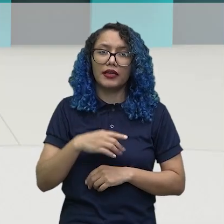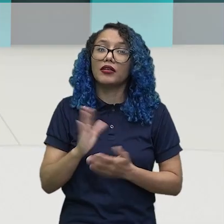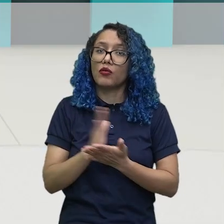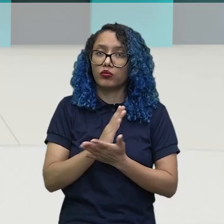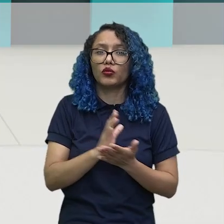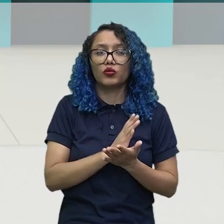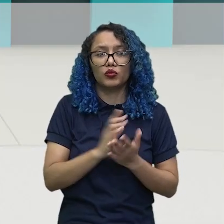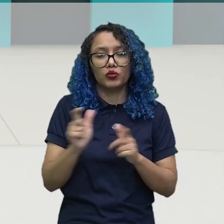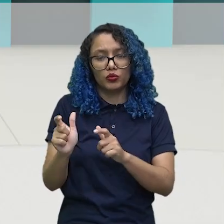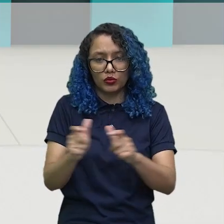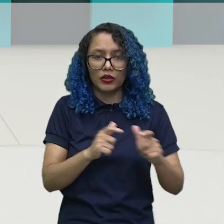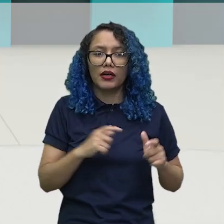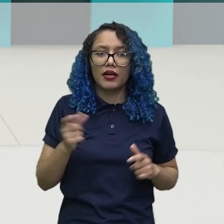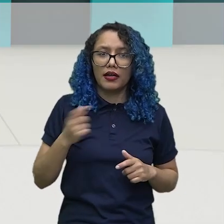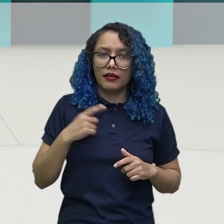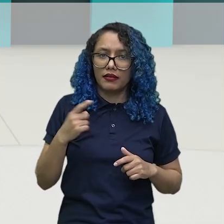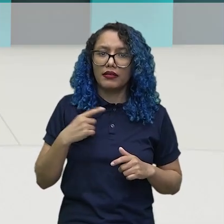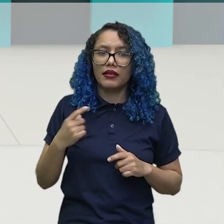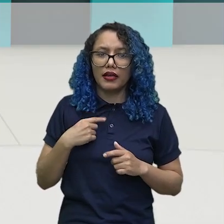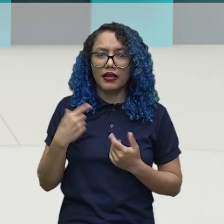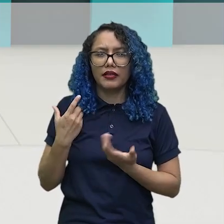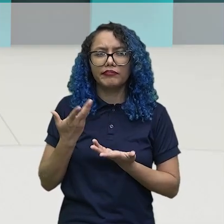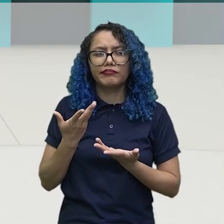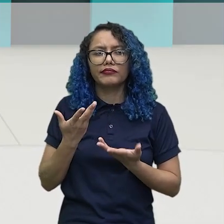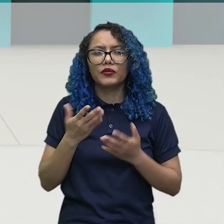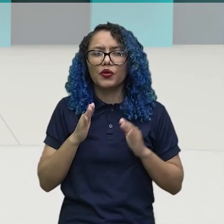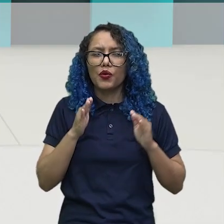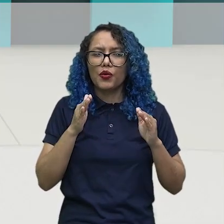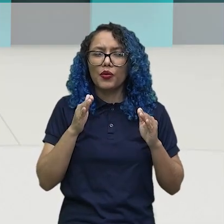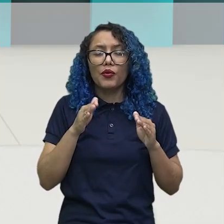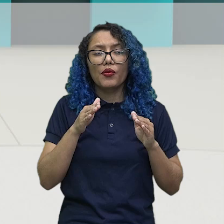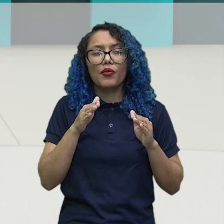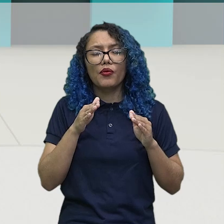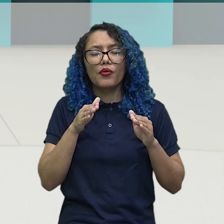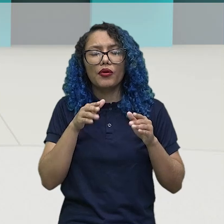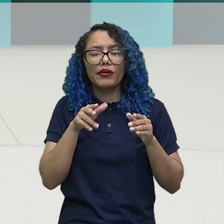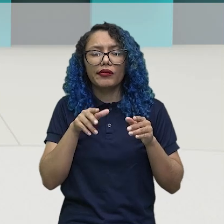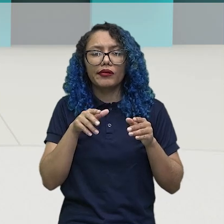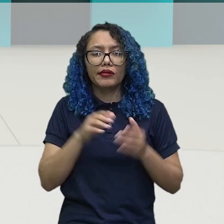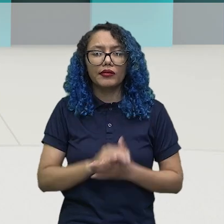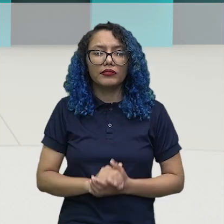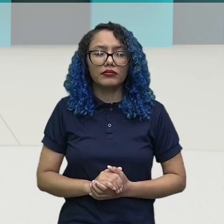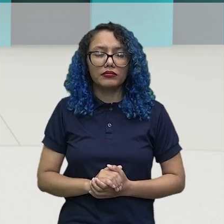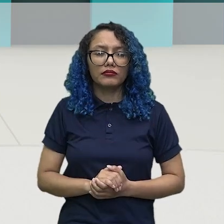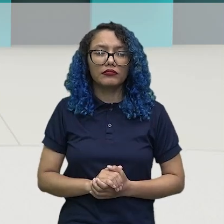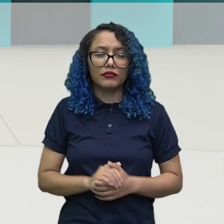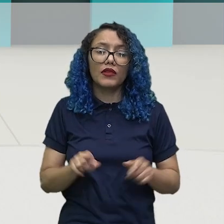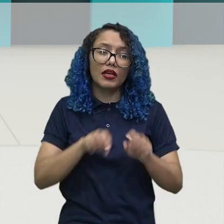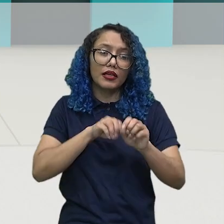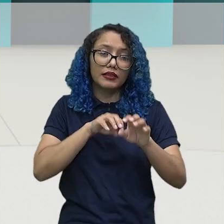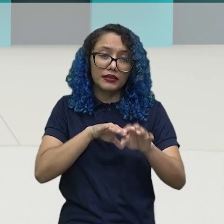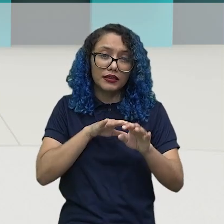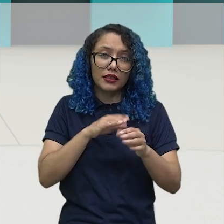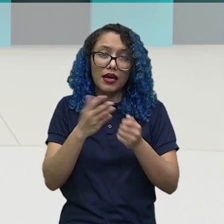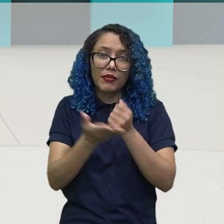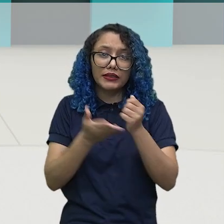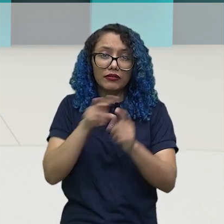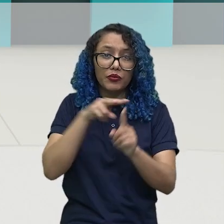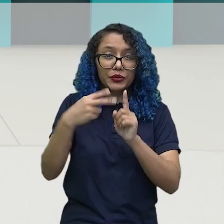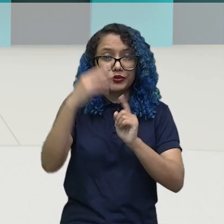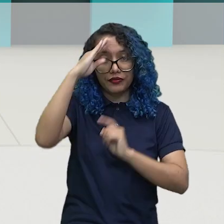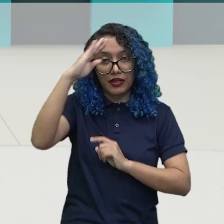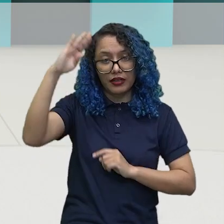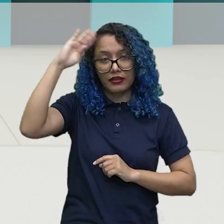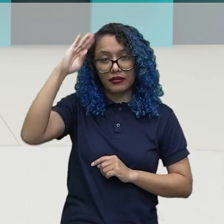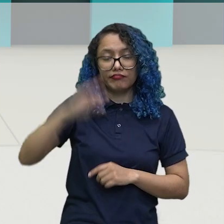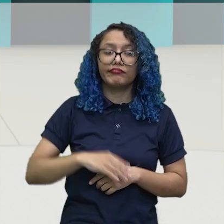alguns lugares que trazem esse olhar, mas eles ensinam também a partir de um olhar acadêmico. Então, nós temos na